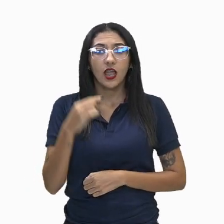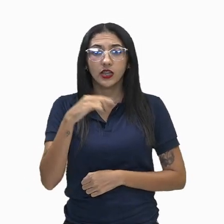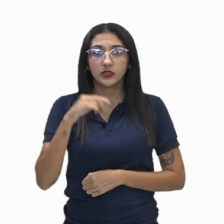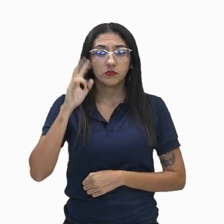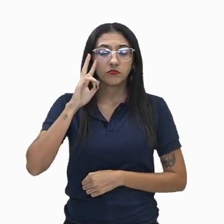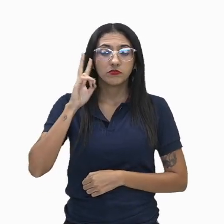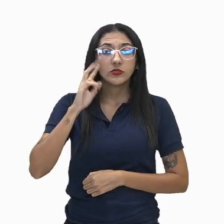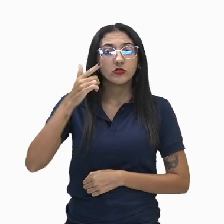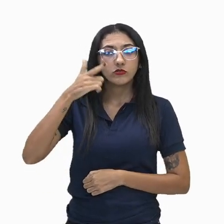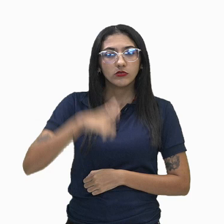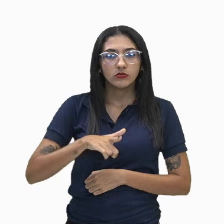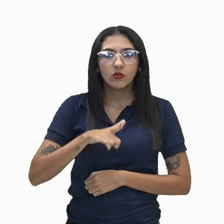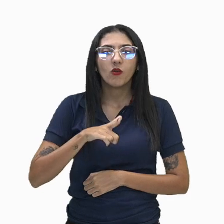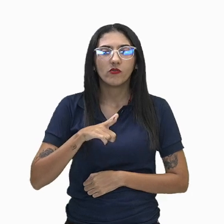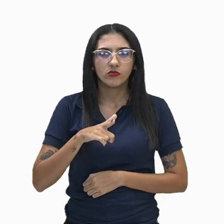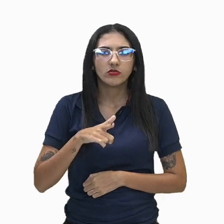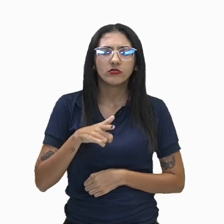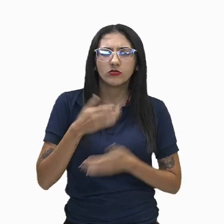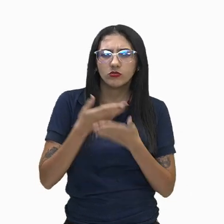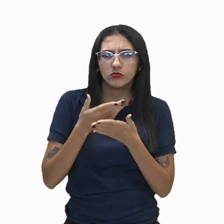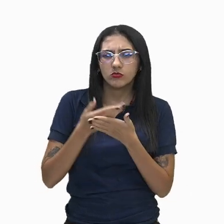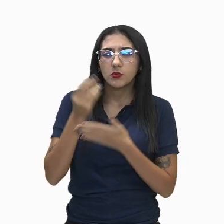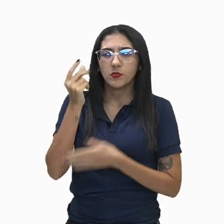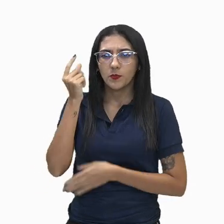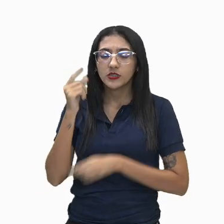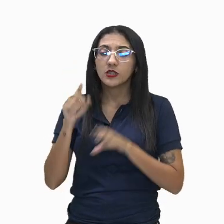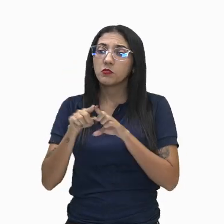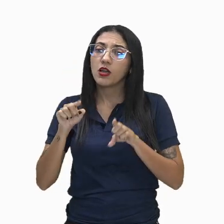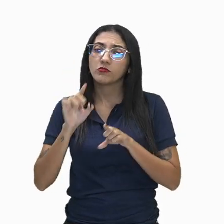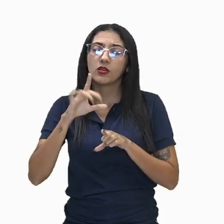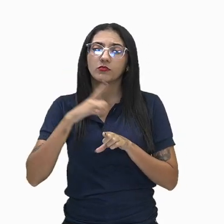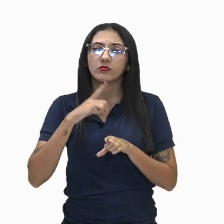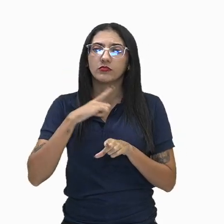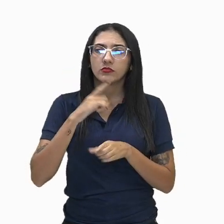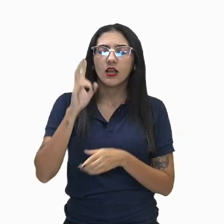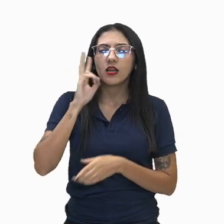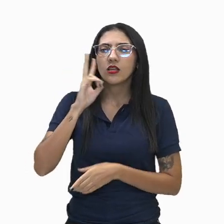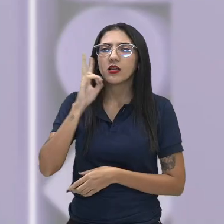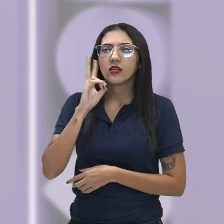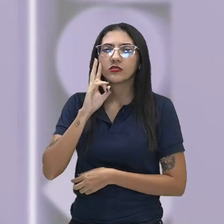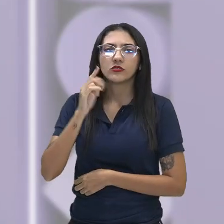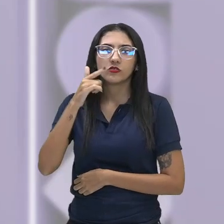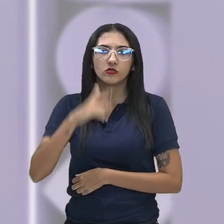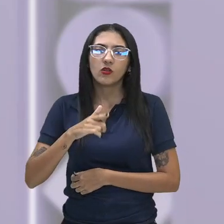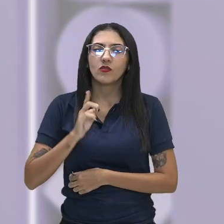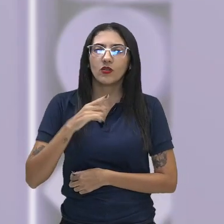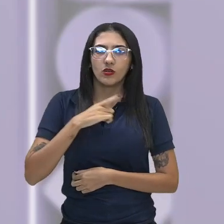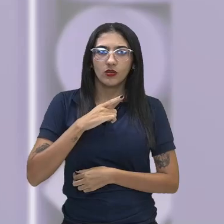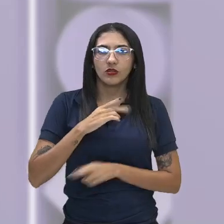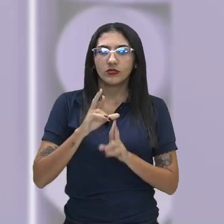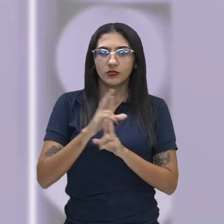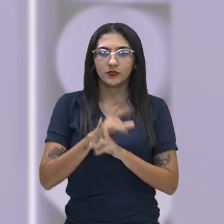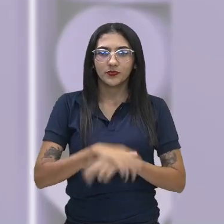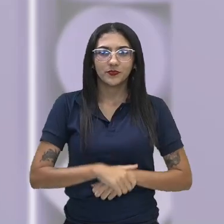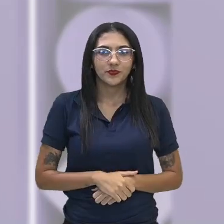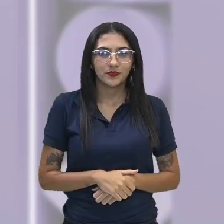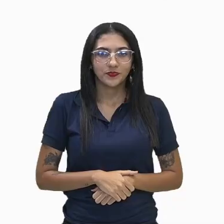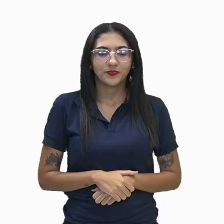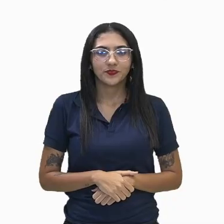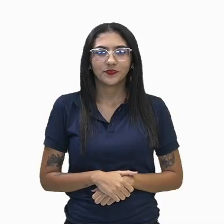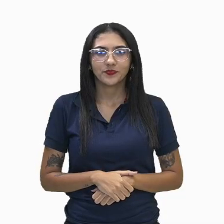foram colocadas em aulas passadas, mas não custa a gente endossar isso. Vamos lá então, na próxima